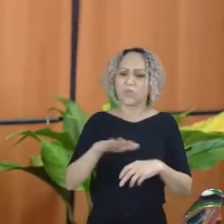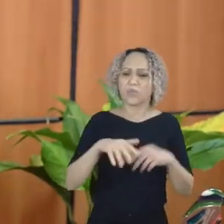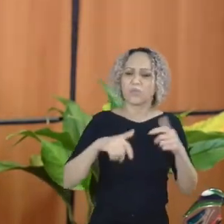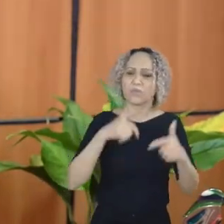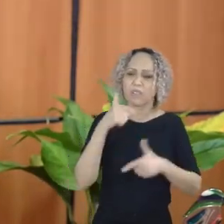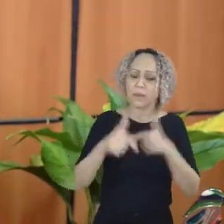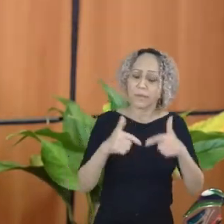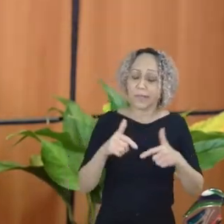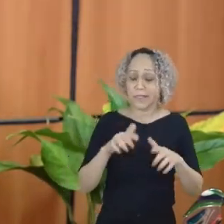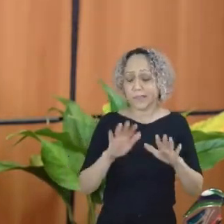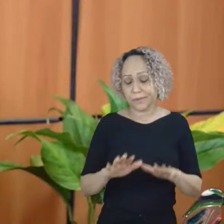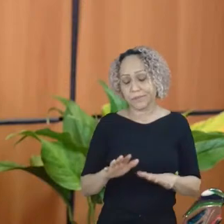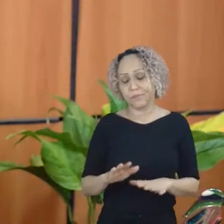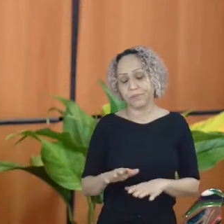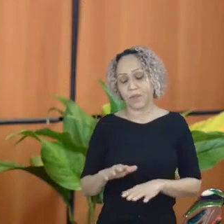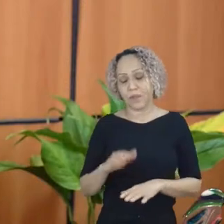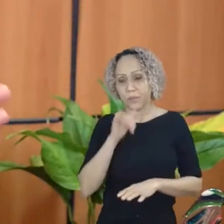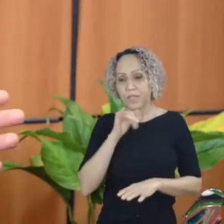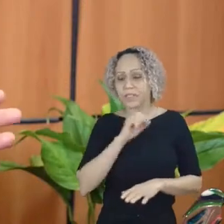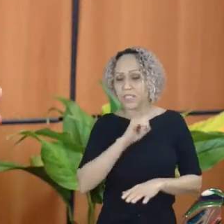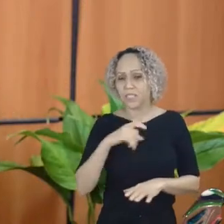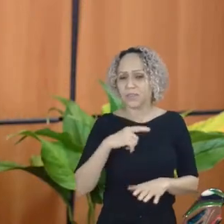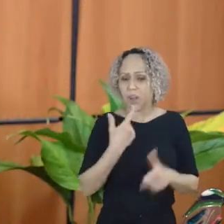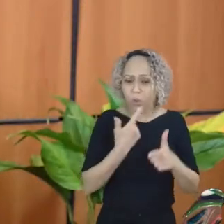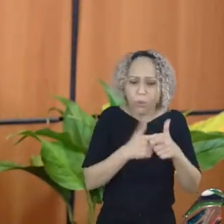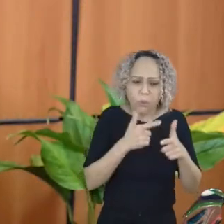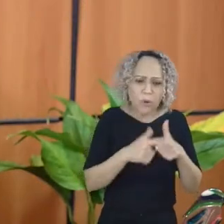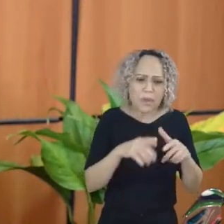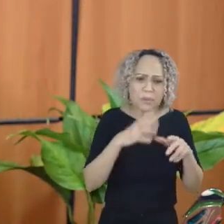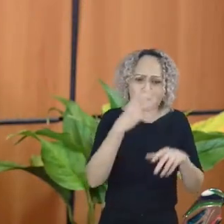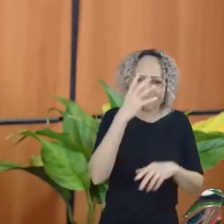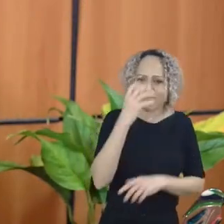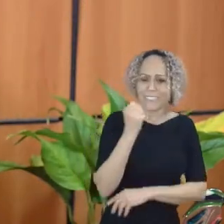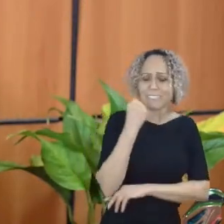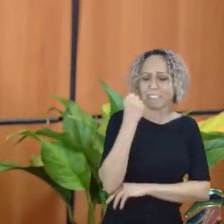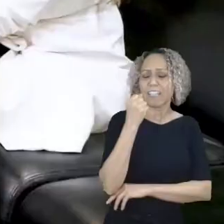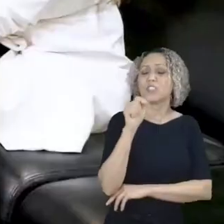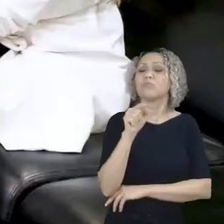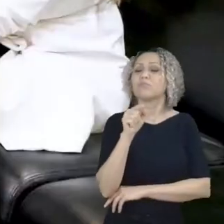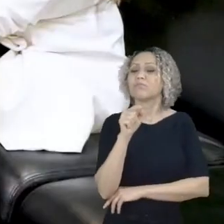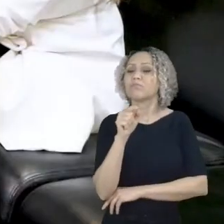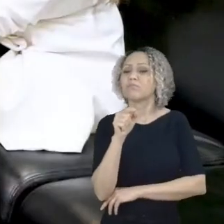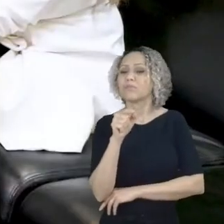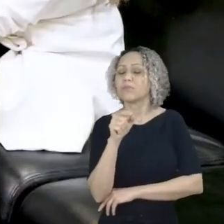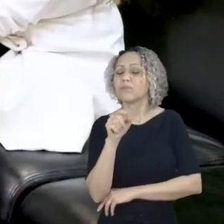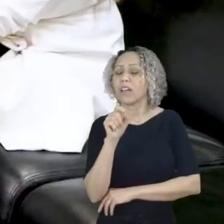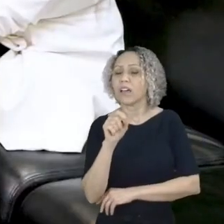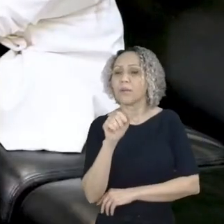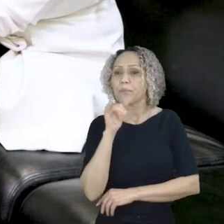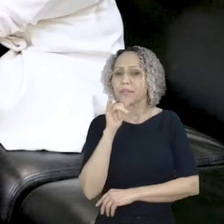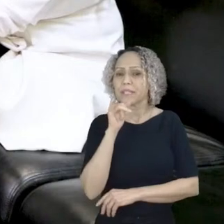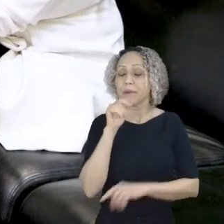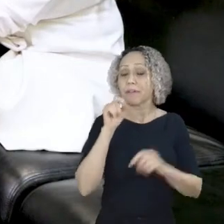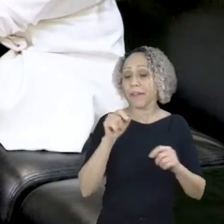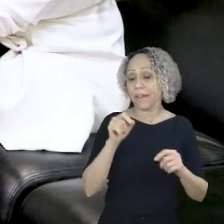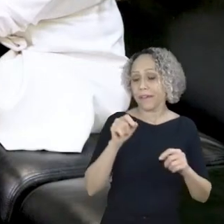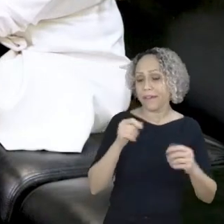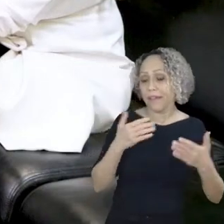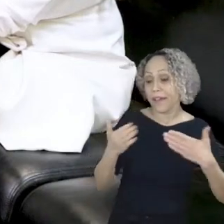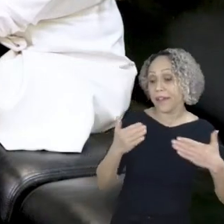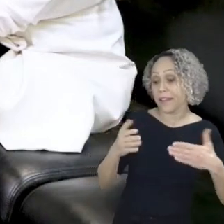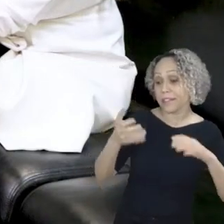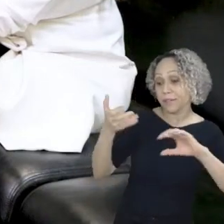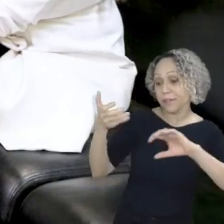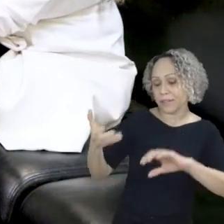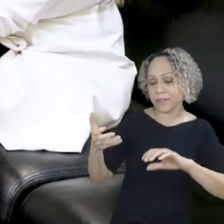nós estamos fazendo. Você tem uma pendência mais complicada, Poliana, que é em relação à demanda com o Congresso Nacional. Sim. Então,